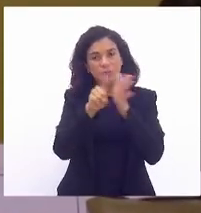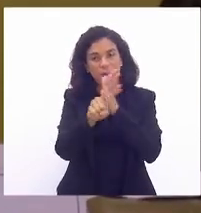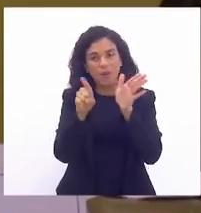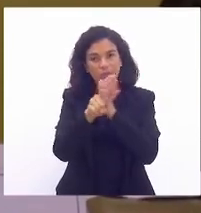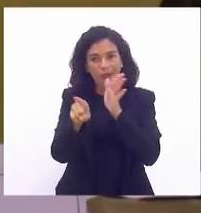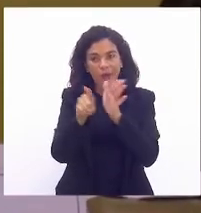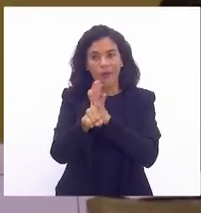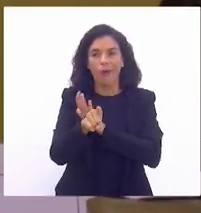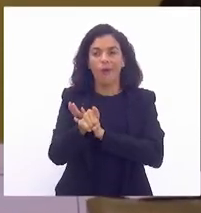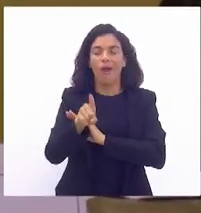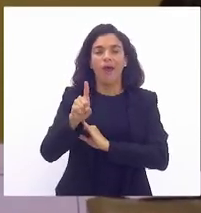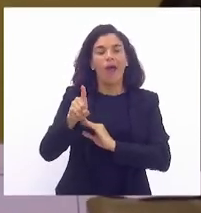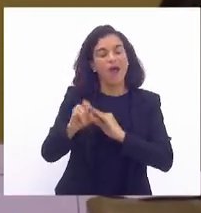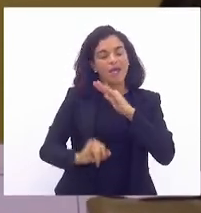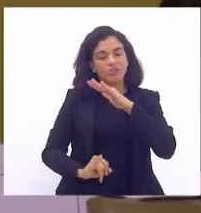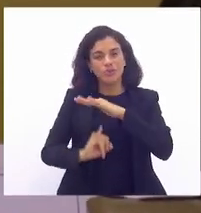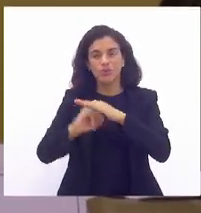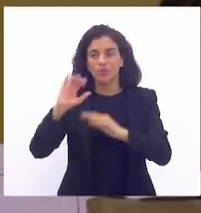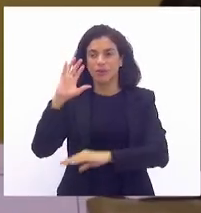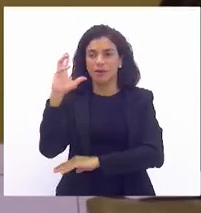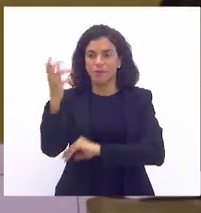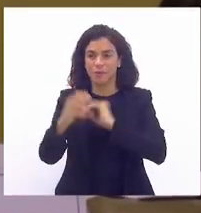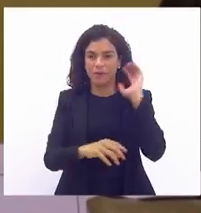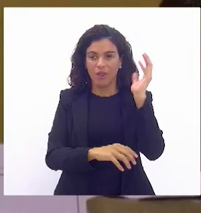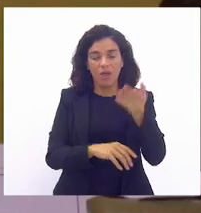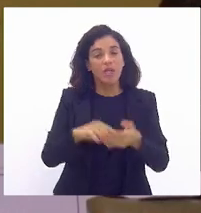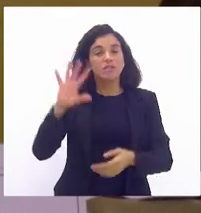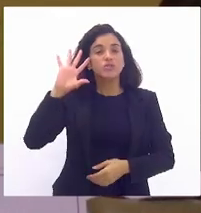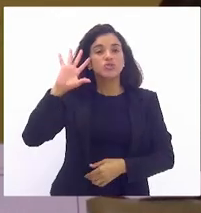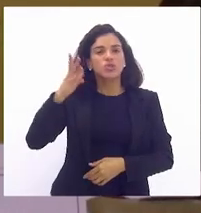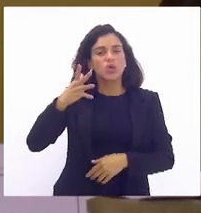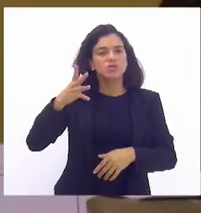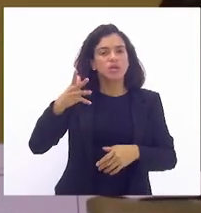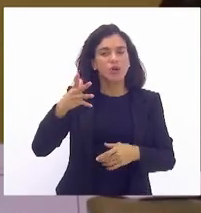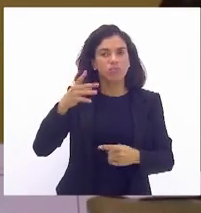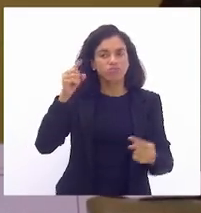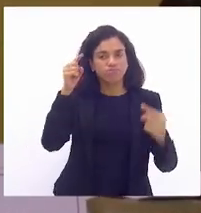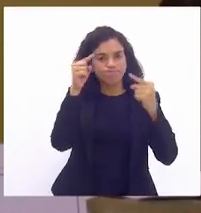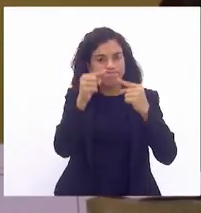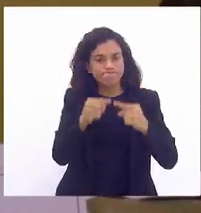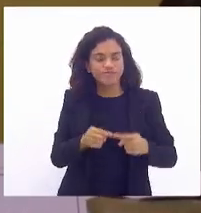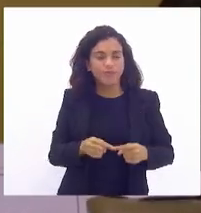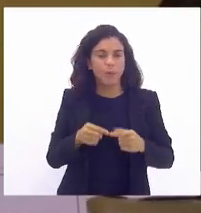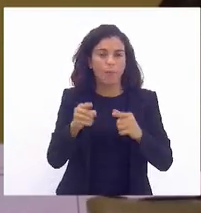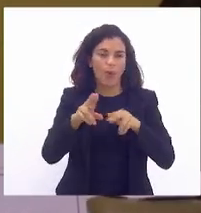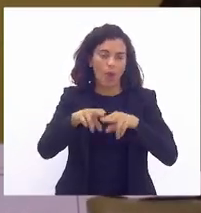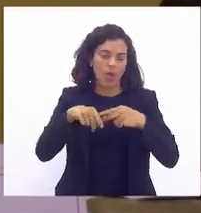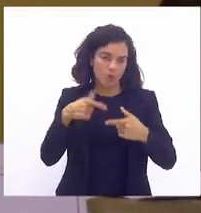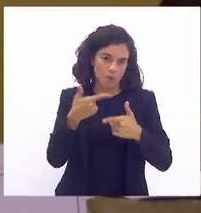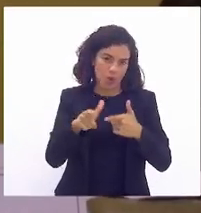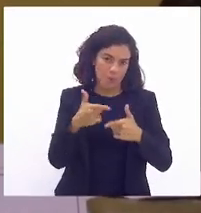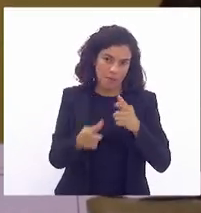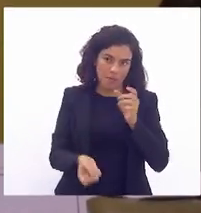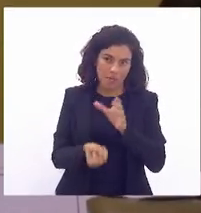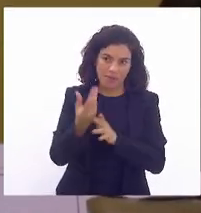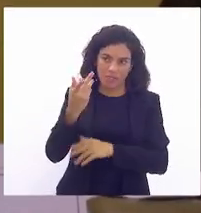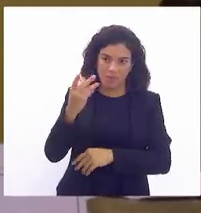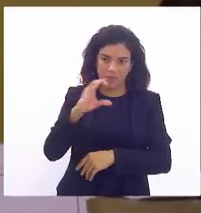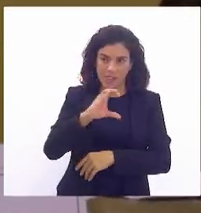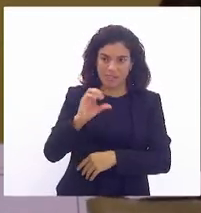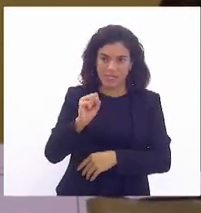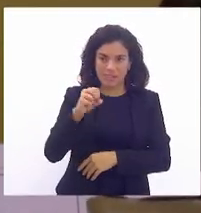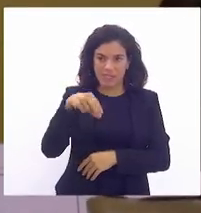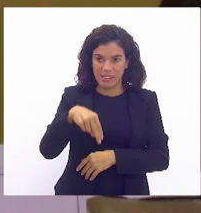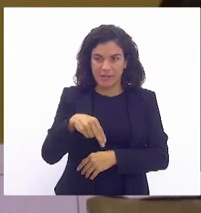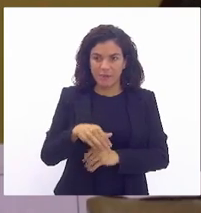órgão ambiental e a própria CSN as soluções decorrentes dos problemas causados pela CSN. Eu